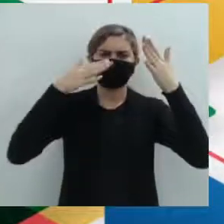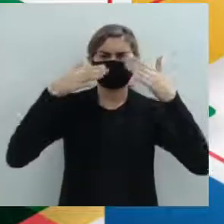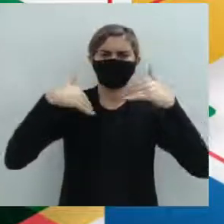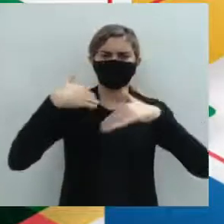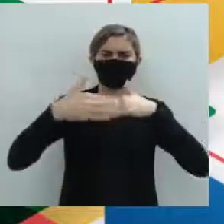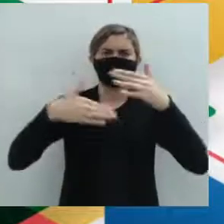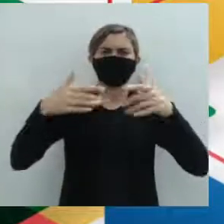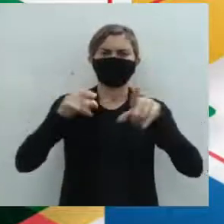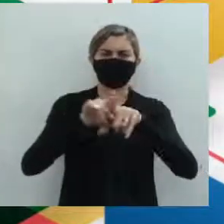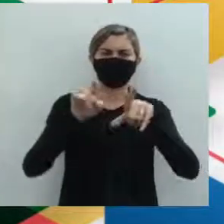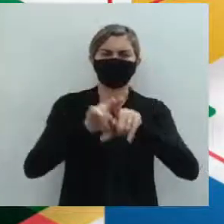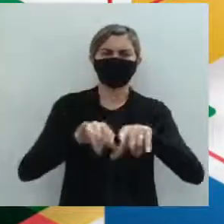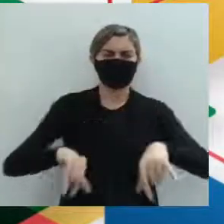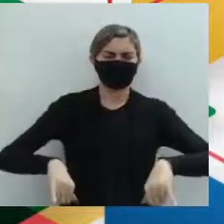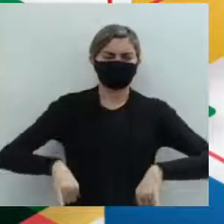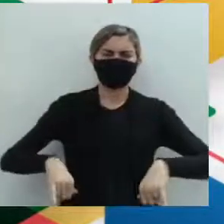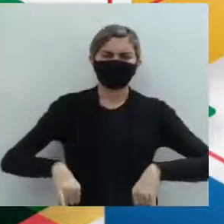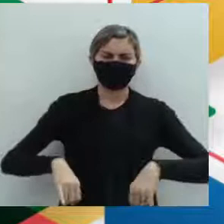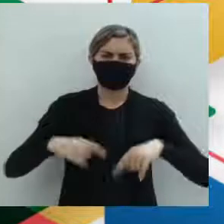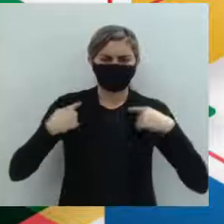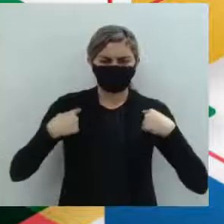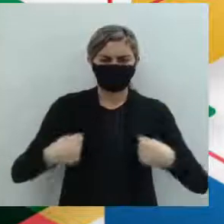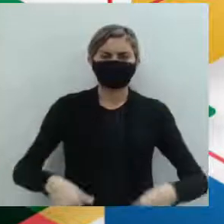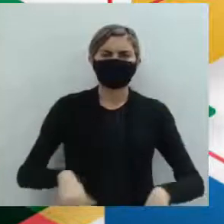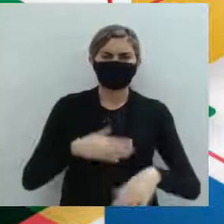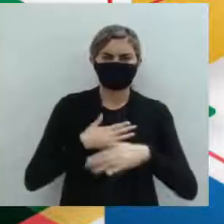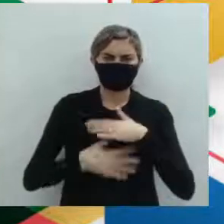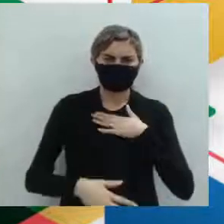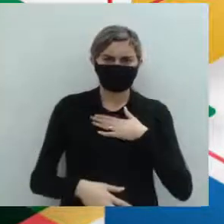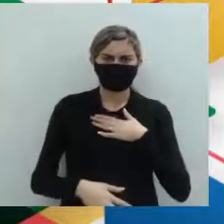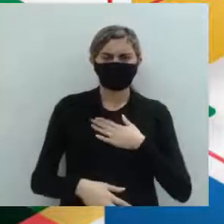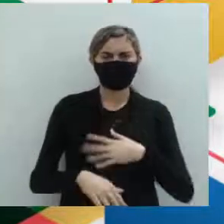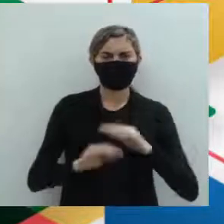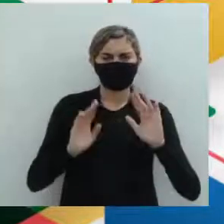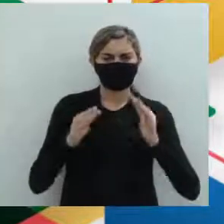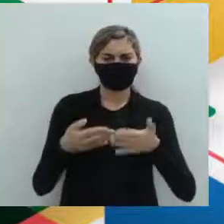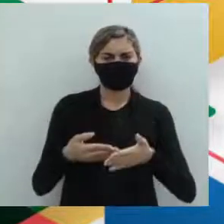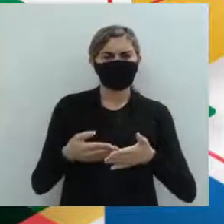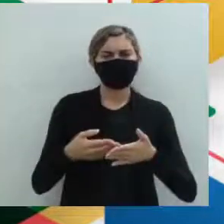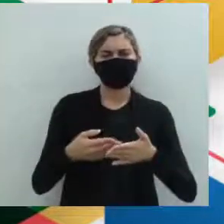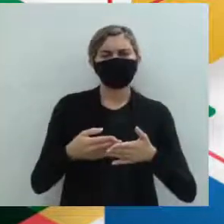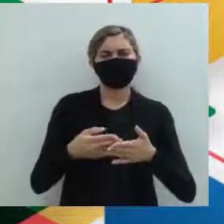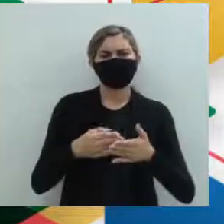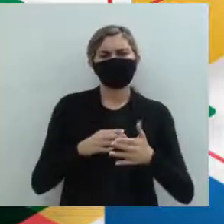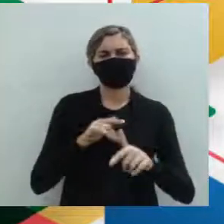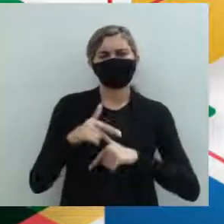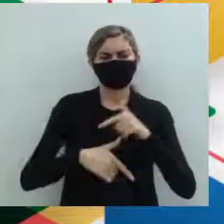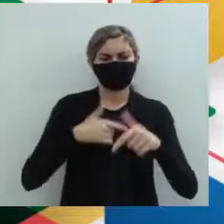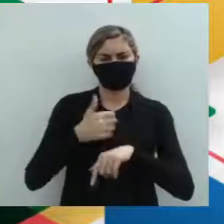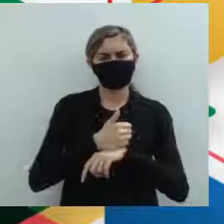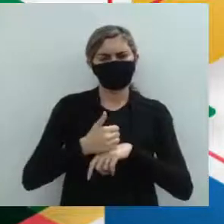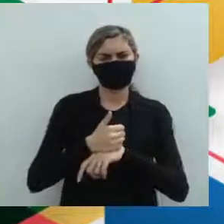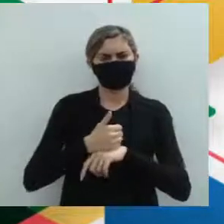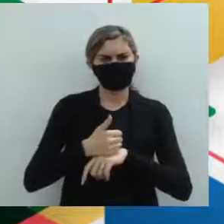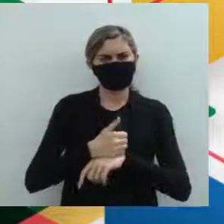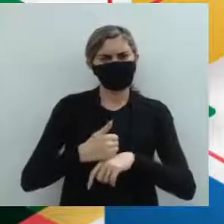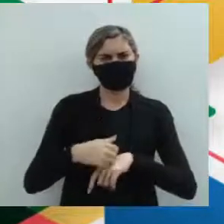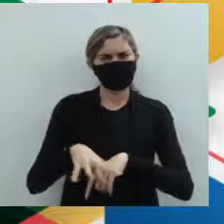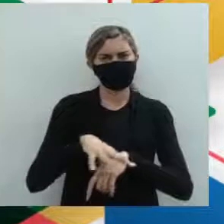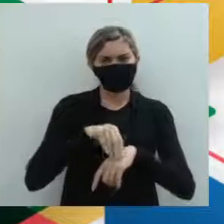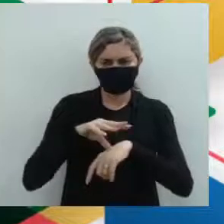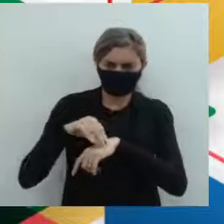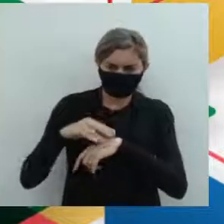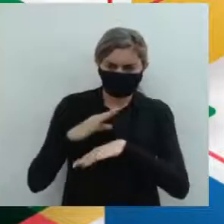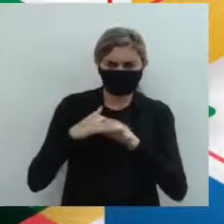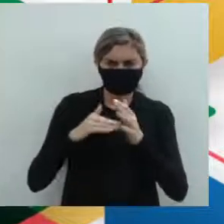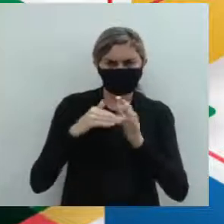leva também a um sofrimento físico, relacionado diretamente ao desempenho profissional que captura todos